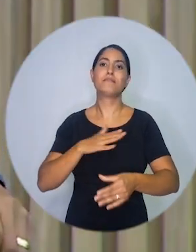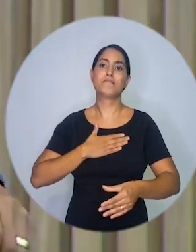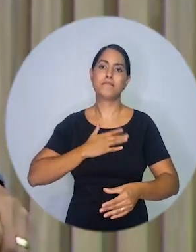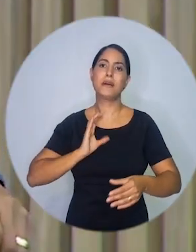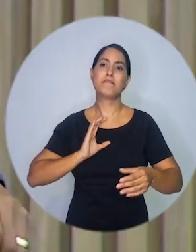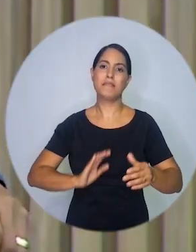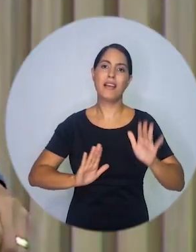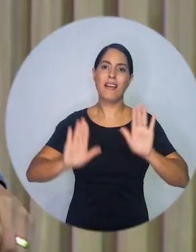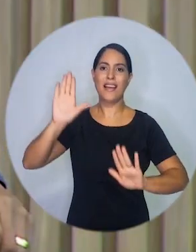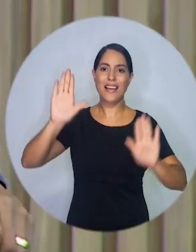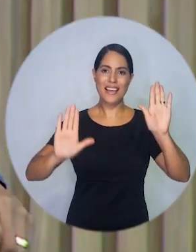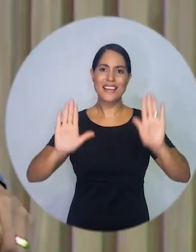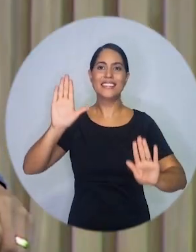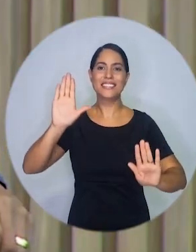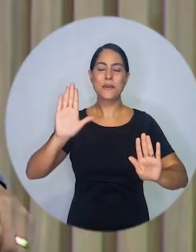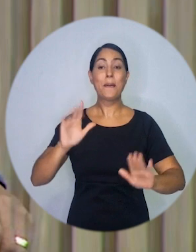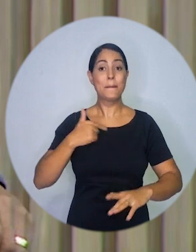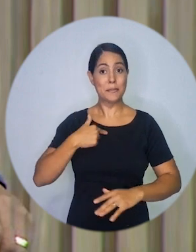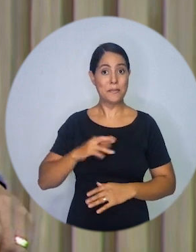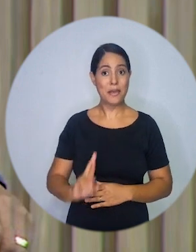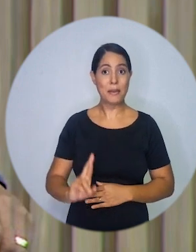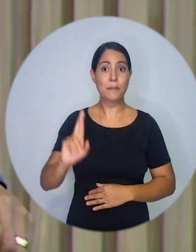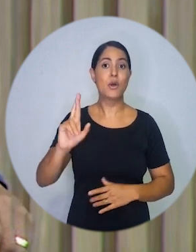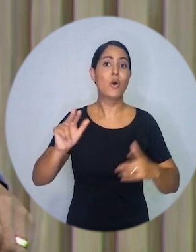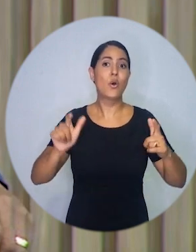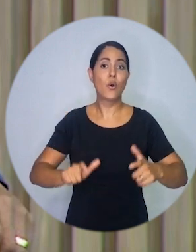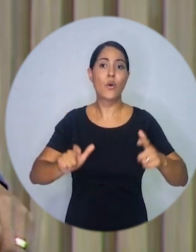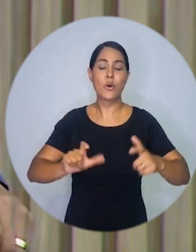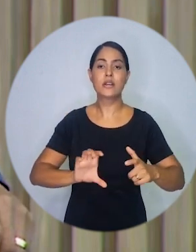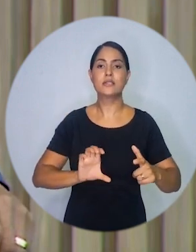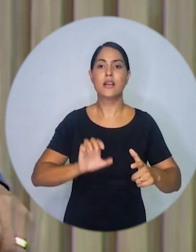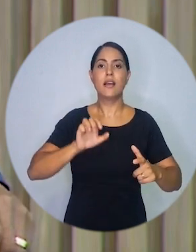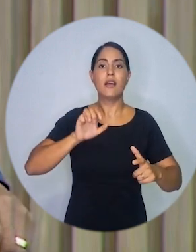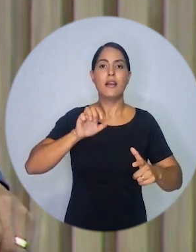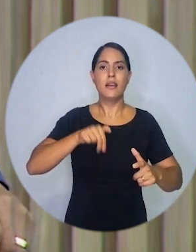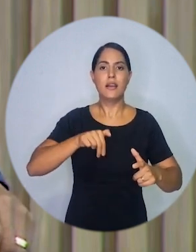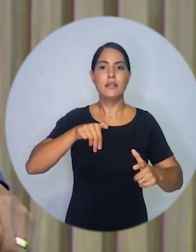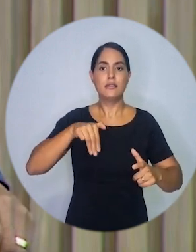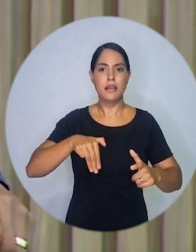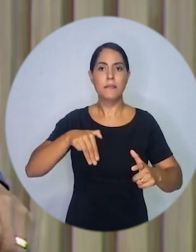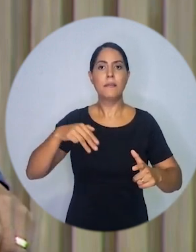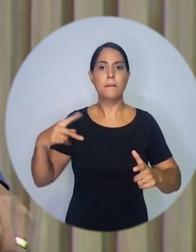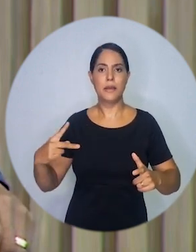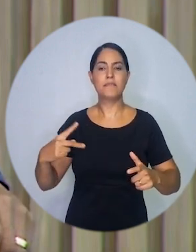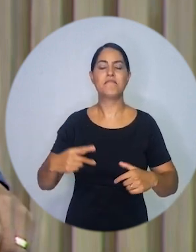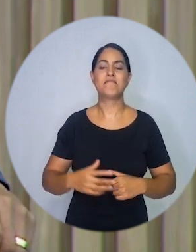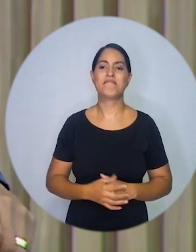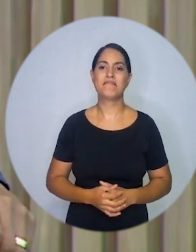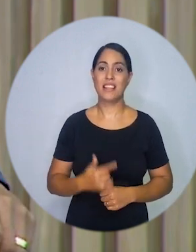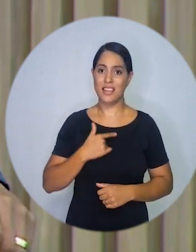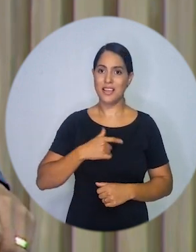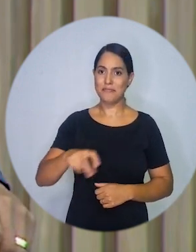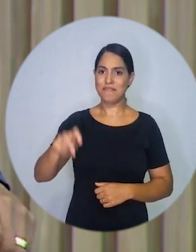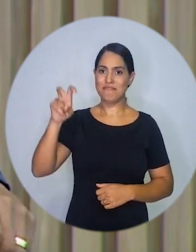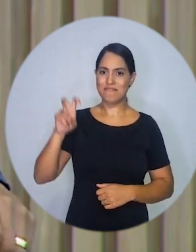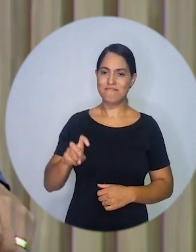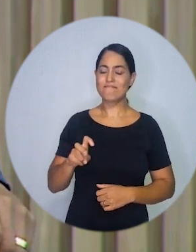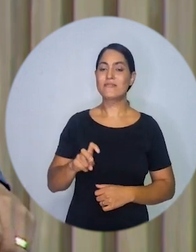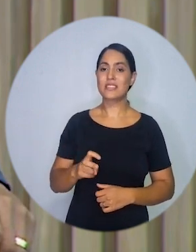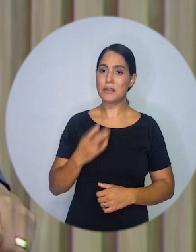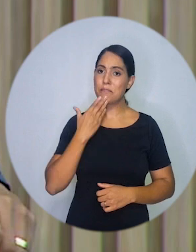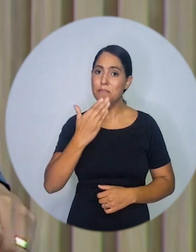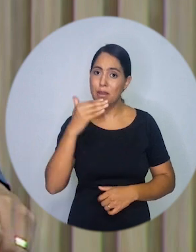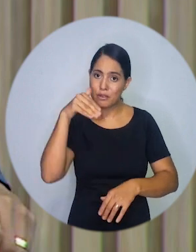essa candidatura para representar a advocacia brasileira no Conselho Nacional do Ministério Público, sem dúvida alguma foram